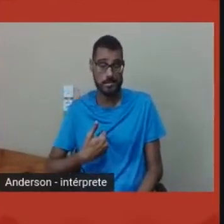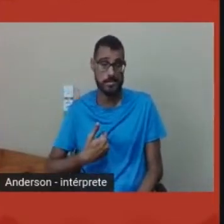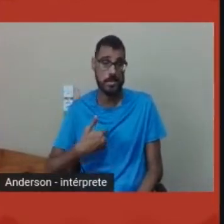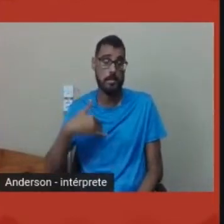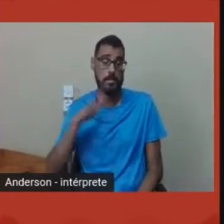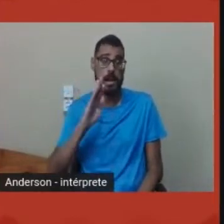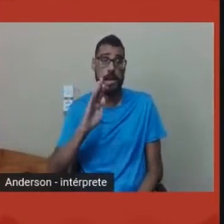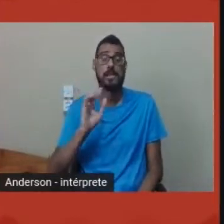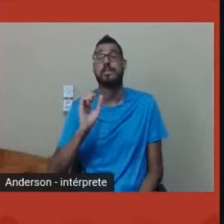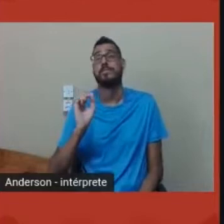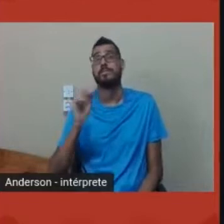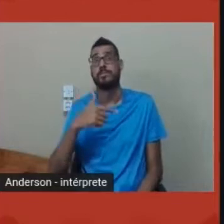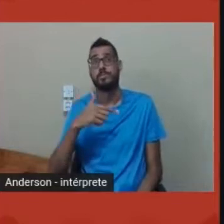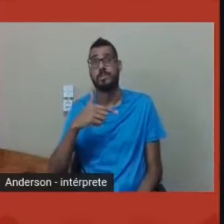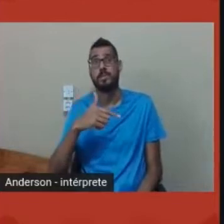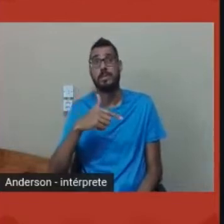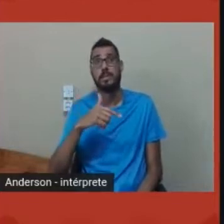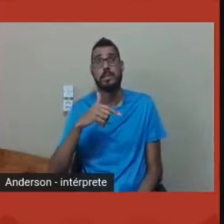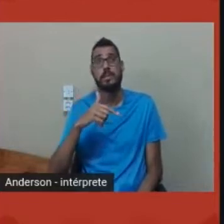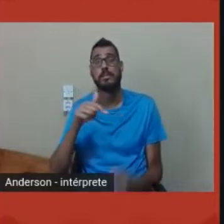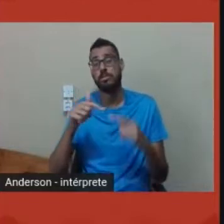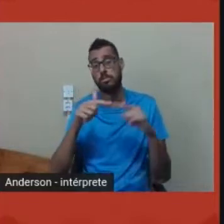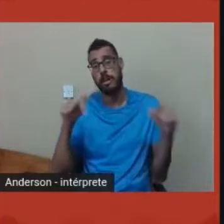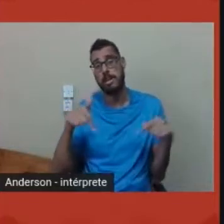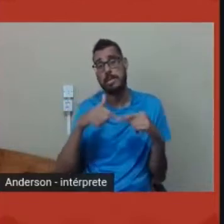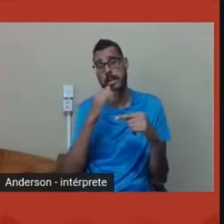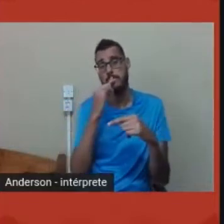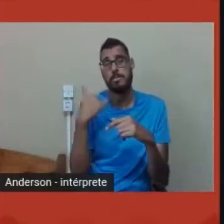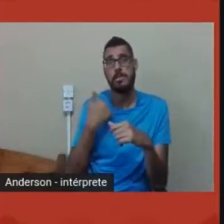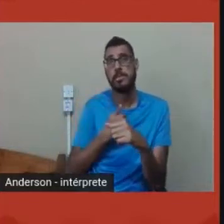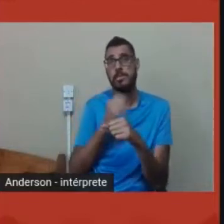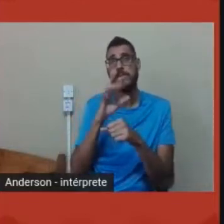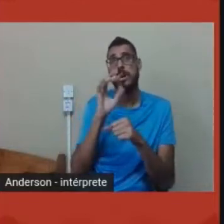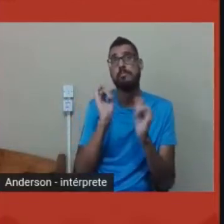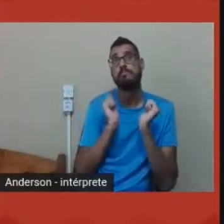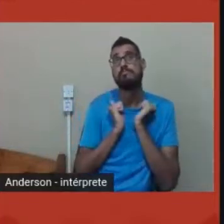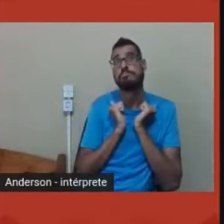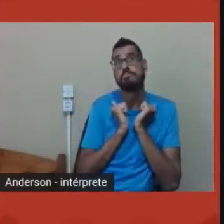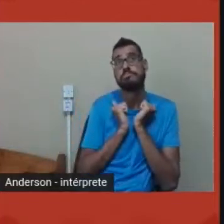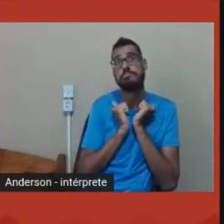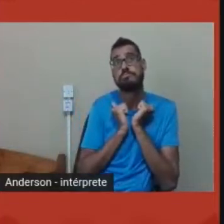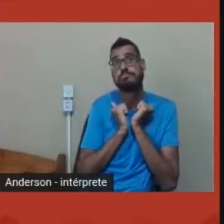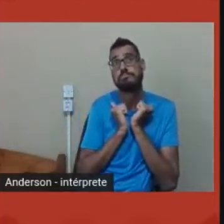passivo e tentando ficar acordado, às vezes, né? Tá bom?